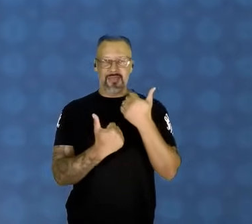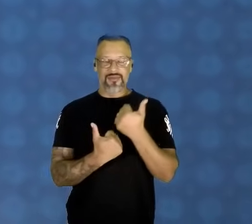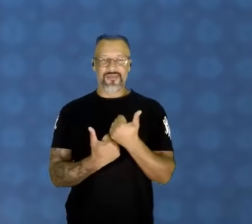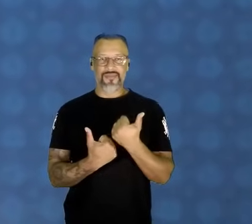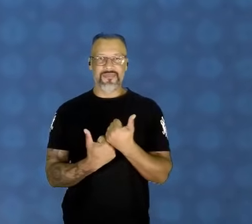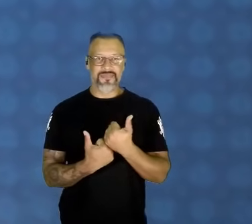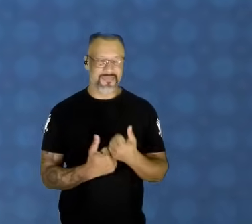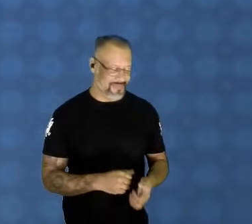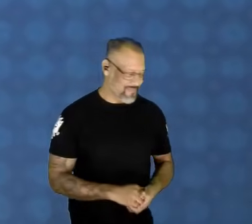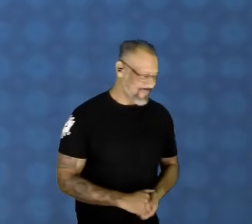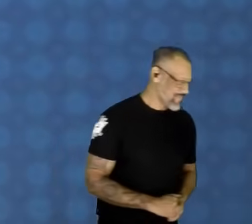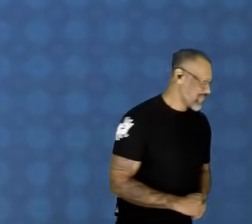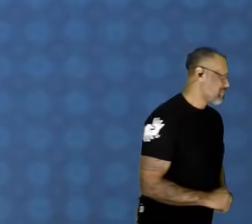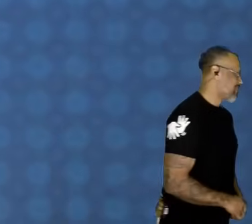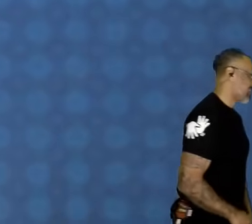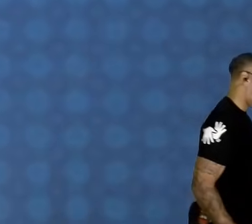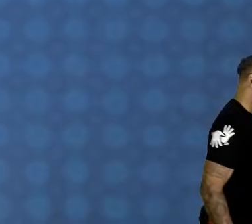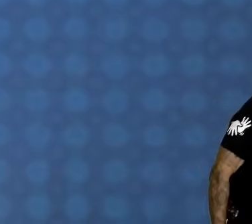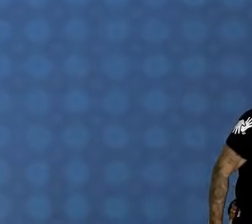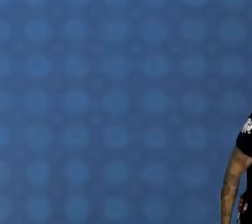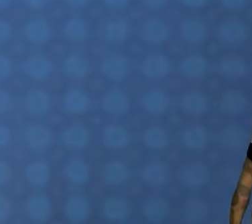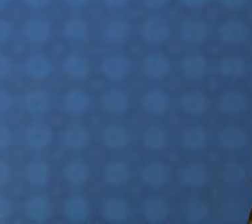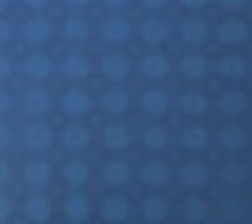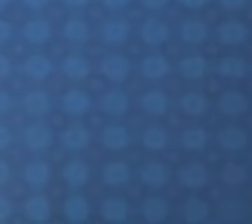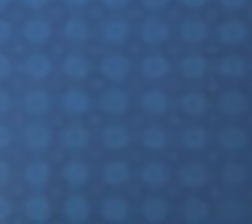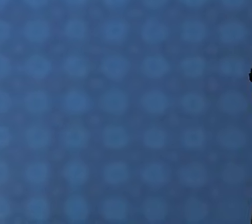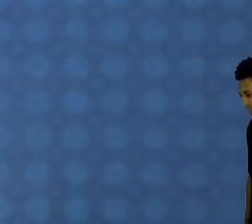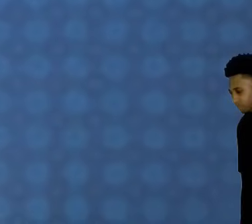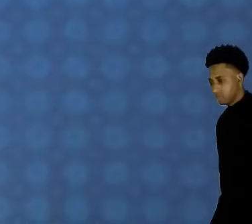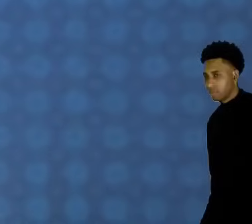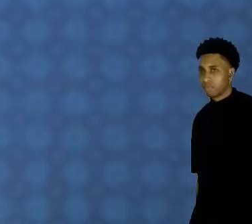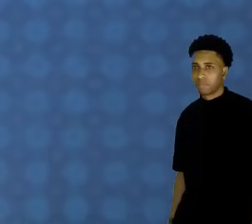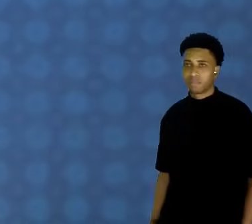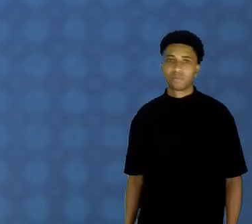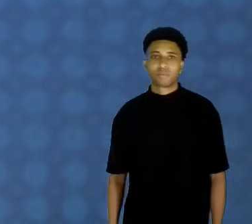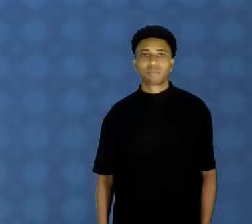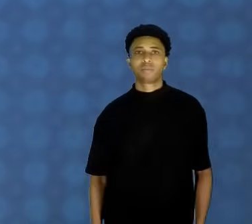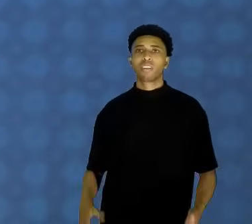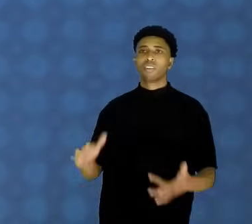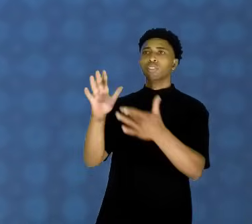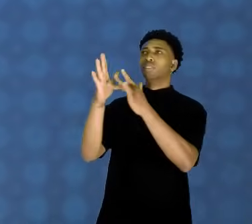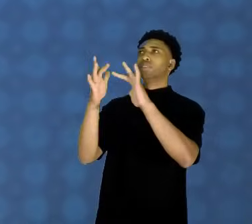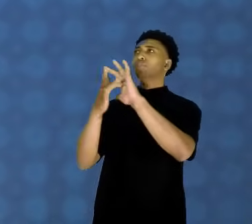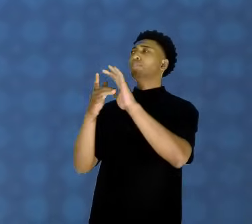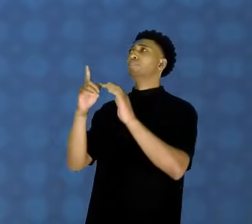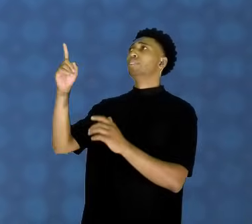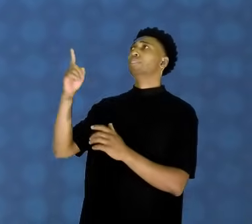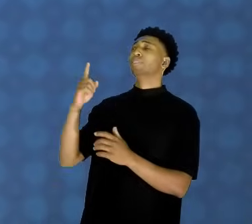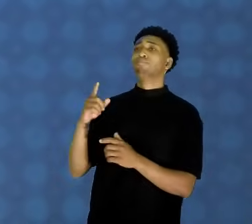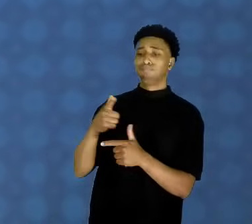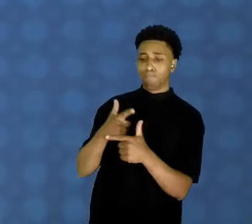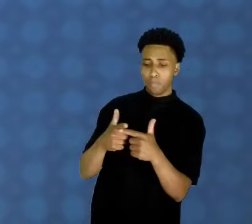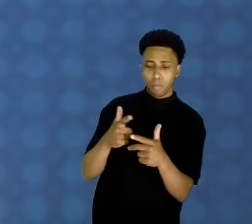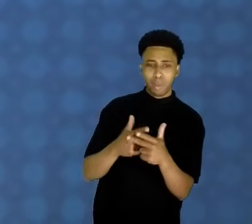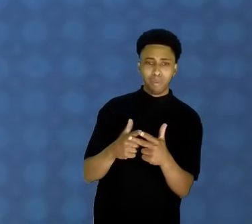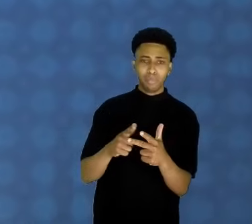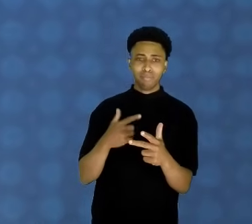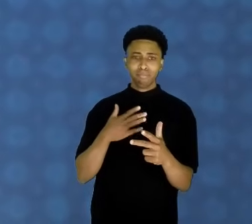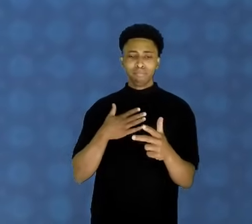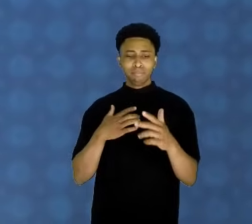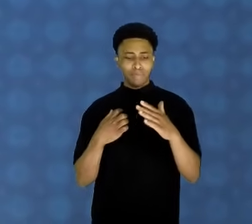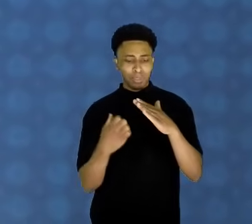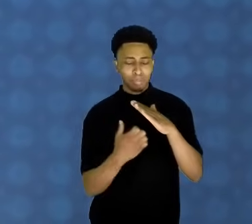Ei, Jesus, eu tenho um problema. Ei, Jesus, eu tenho um problema. Ei, Jesus, minha empresa. Ei, Jesus, meus